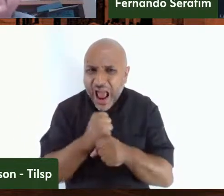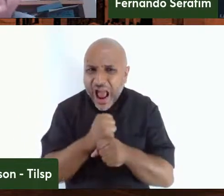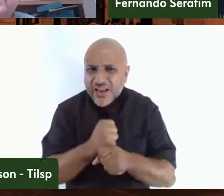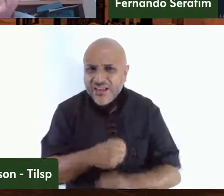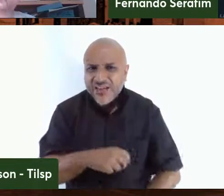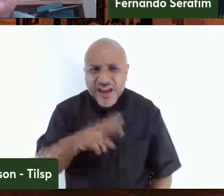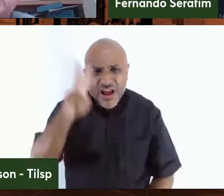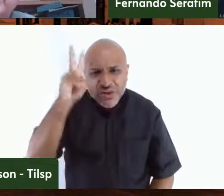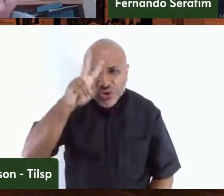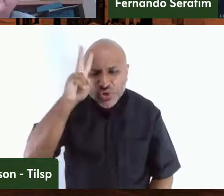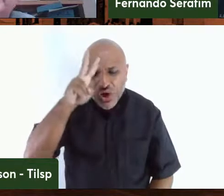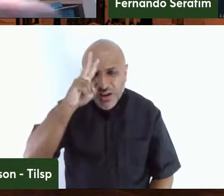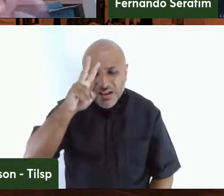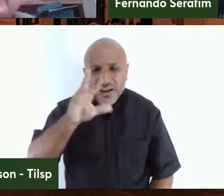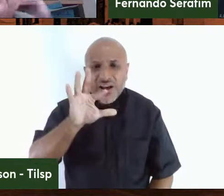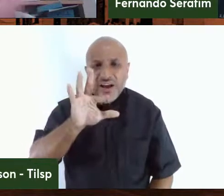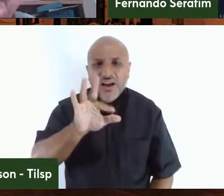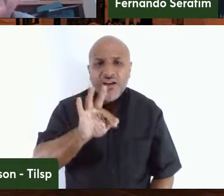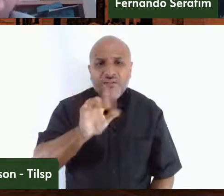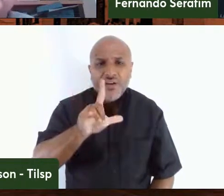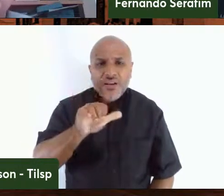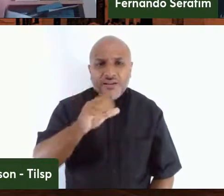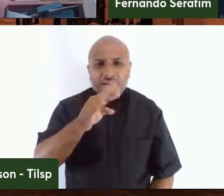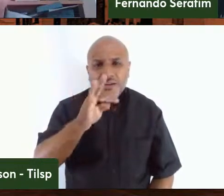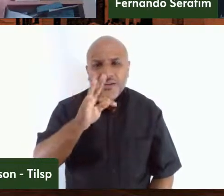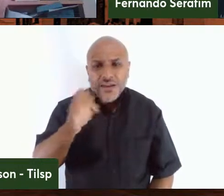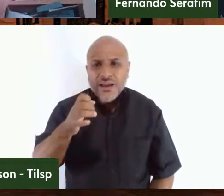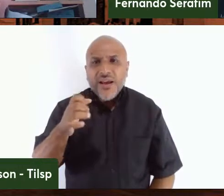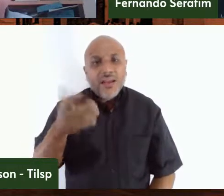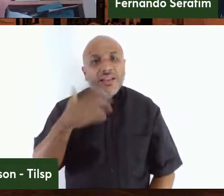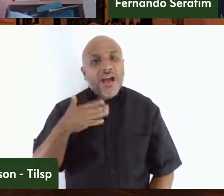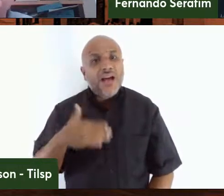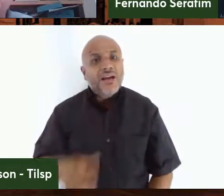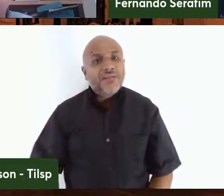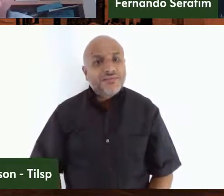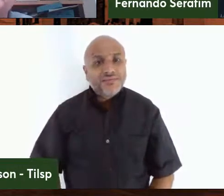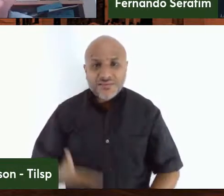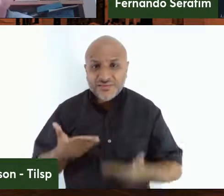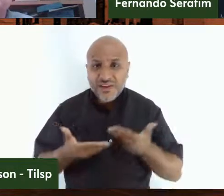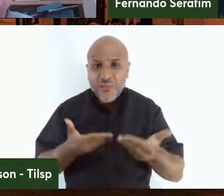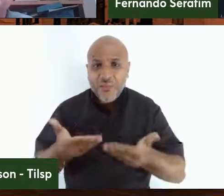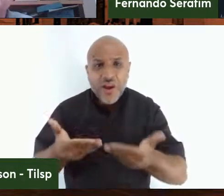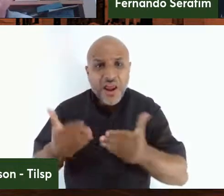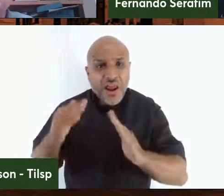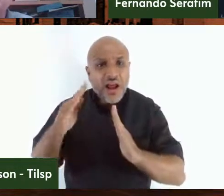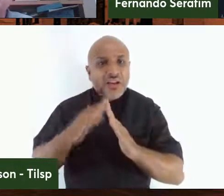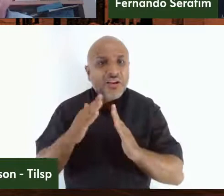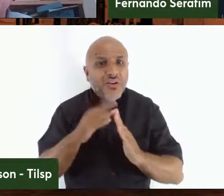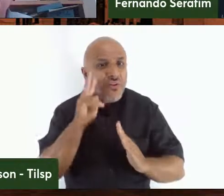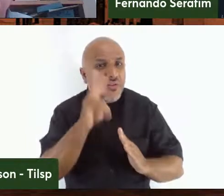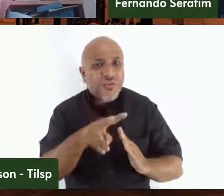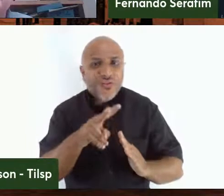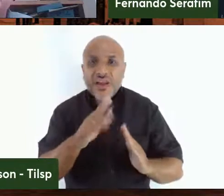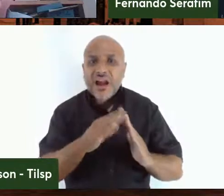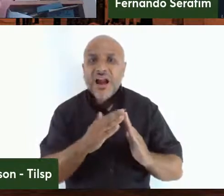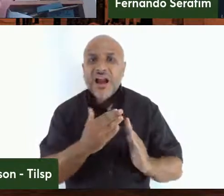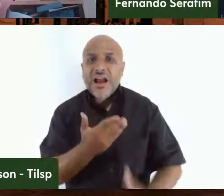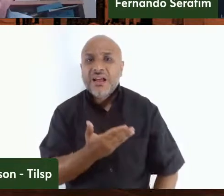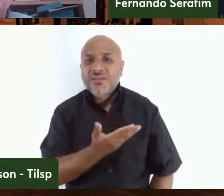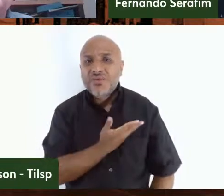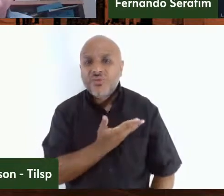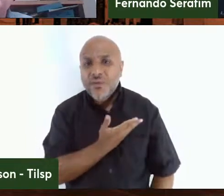Félicité é a história das empregadas com as quais eu convivo e que eu vejo na casa dos amigos,